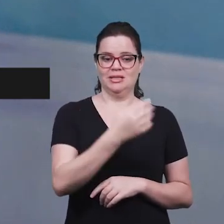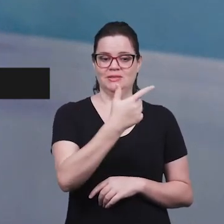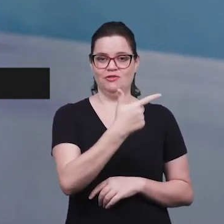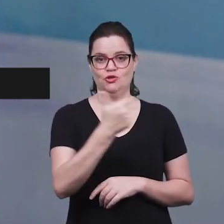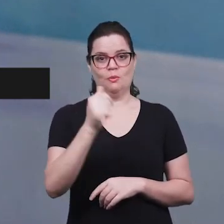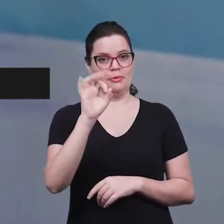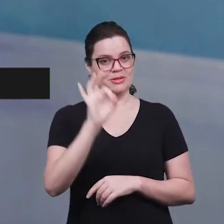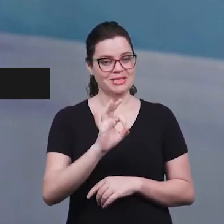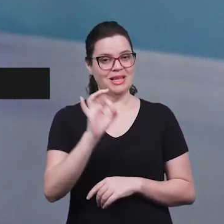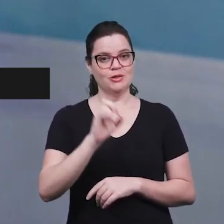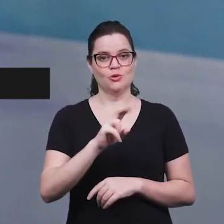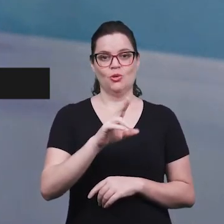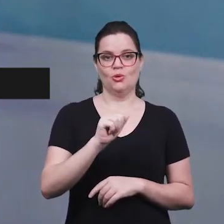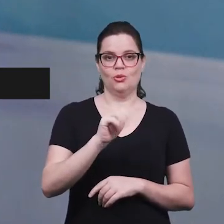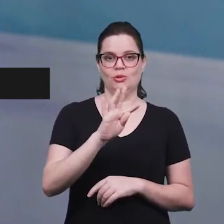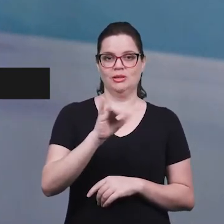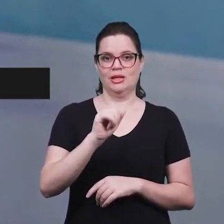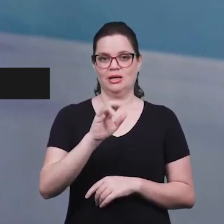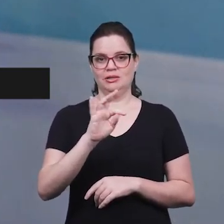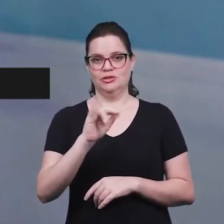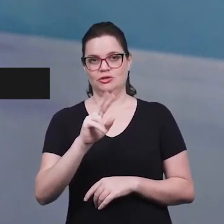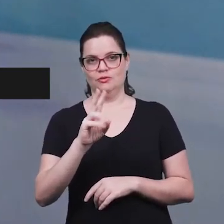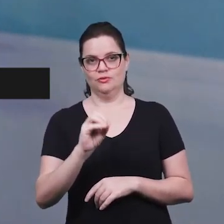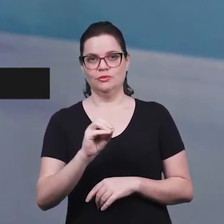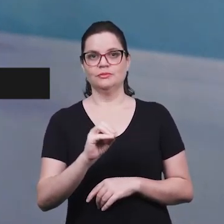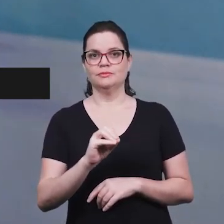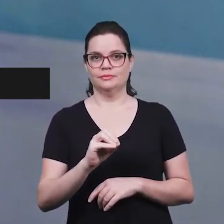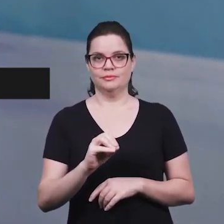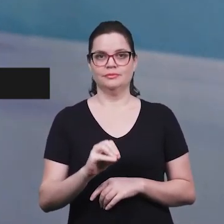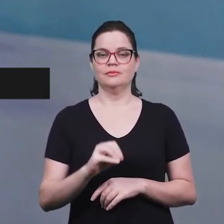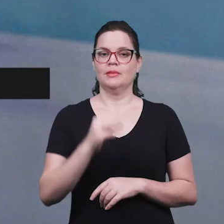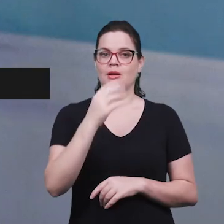421%. Em fevereiro agora bateu recorde,